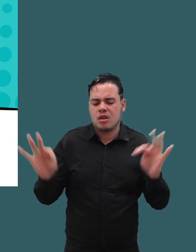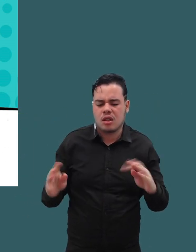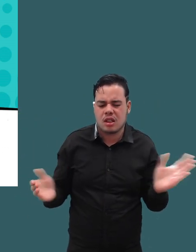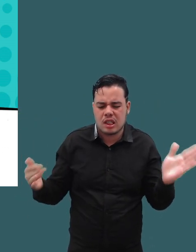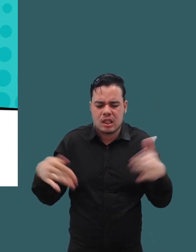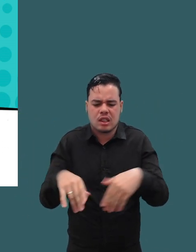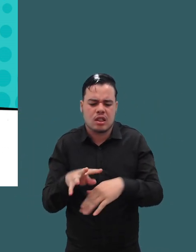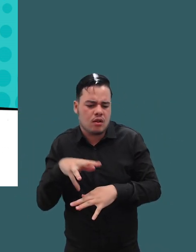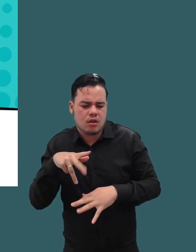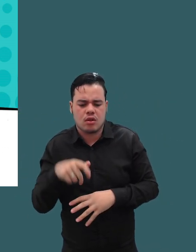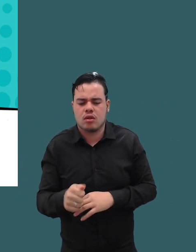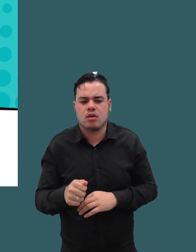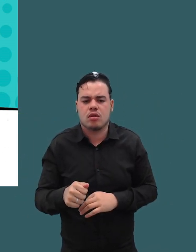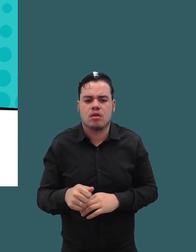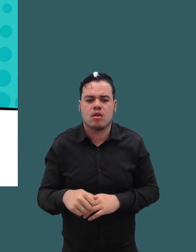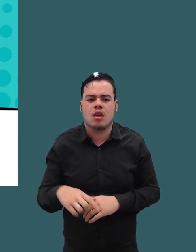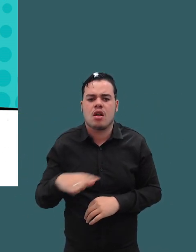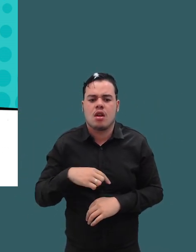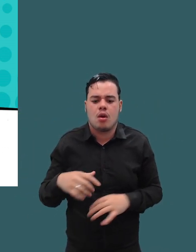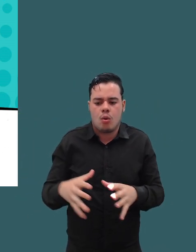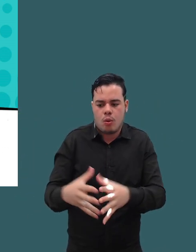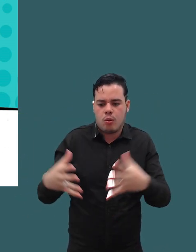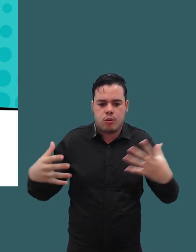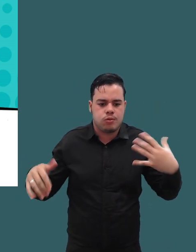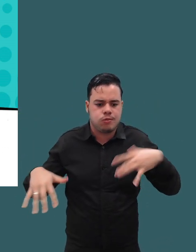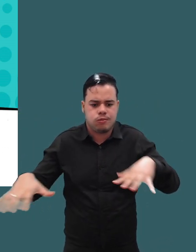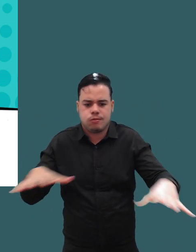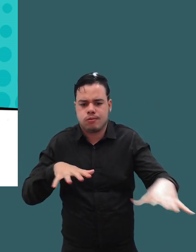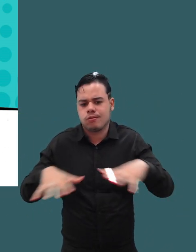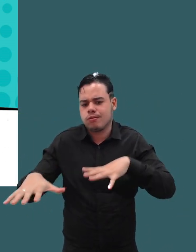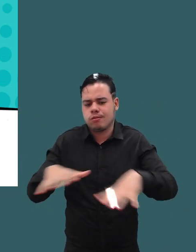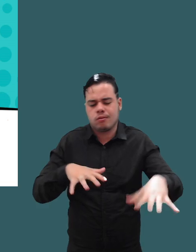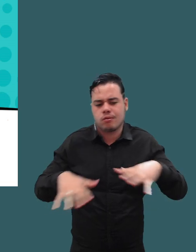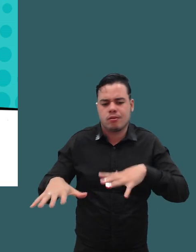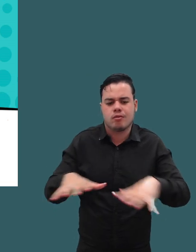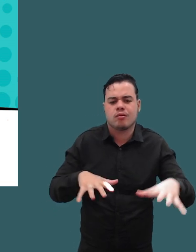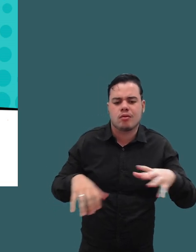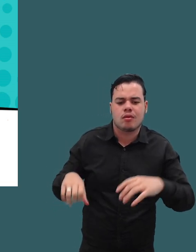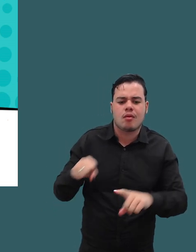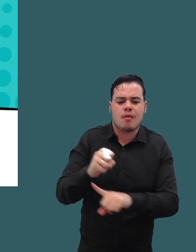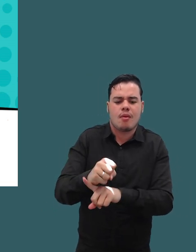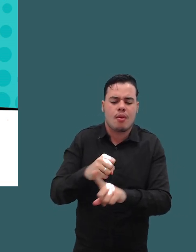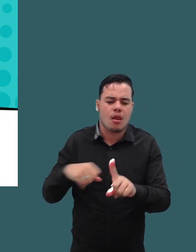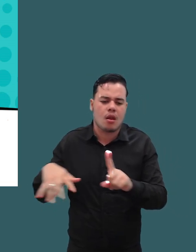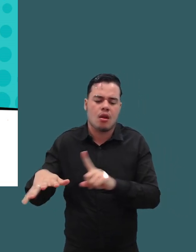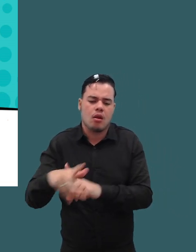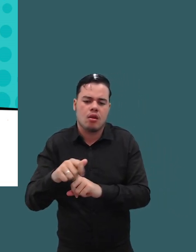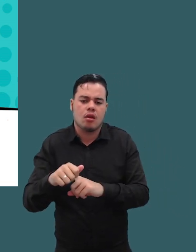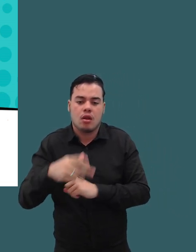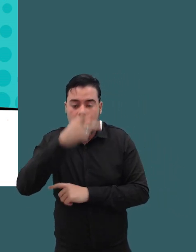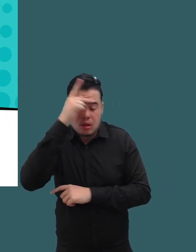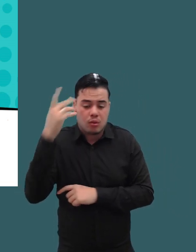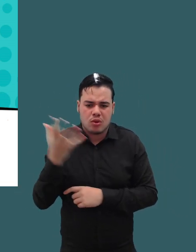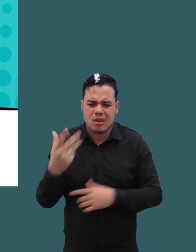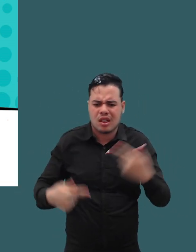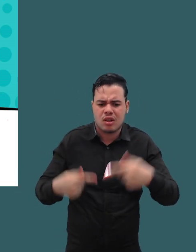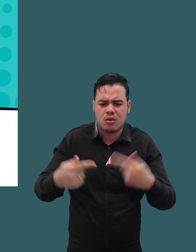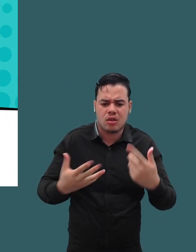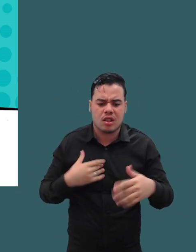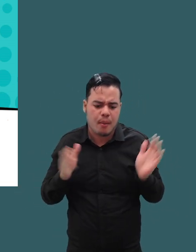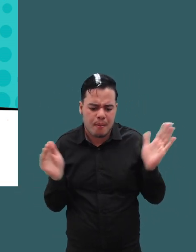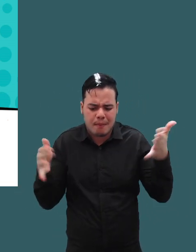assistivas. Assim, teve ali um grande movimento da sociedade de participação. As pessoas querem discutir, querem opinar,